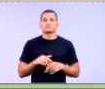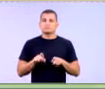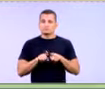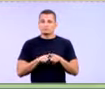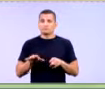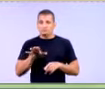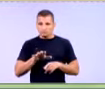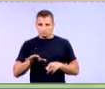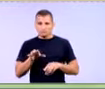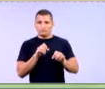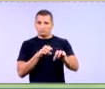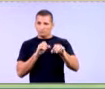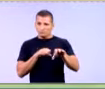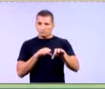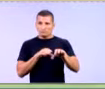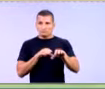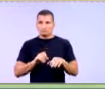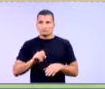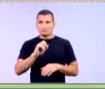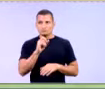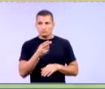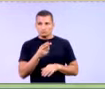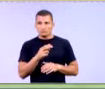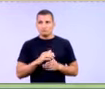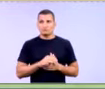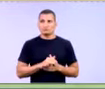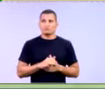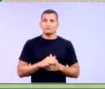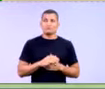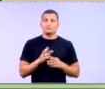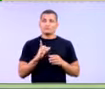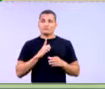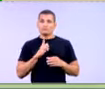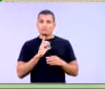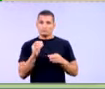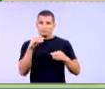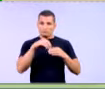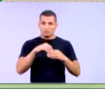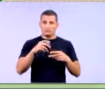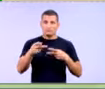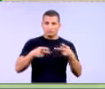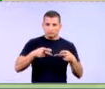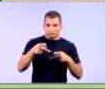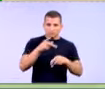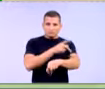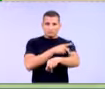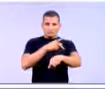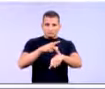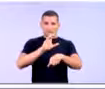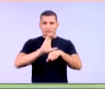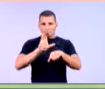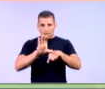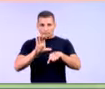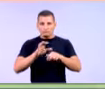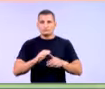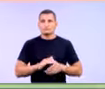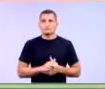de ensino, ou está descrita aqui no projeto pedagógico do